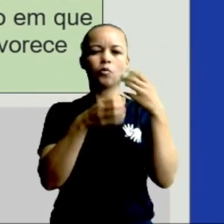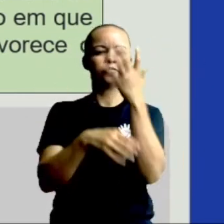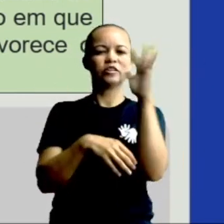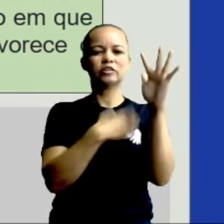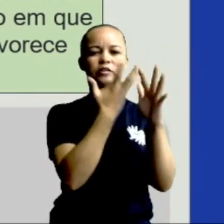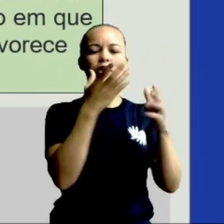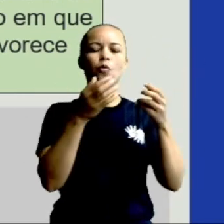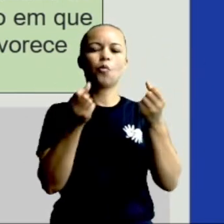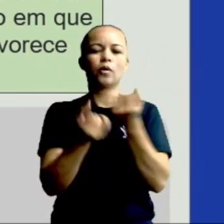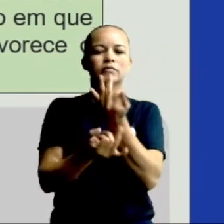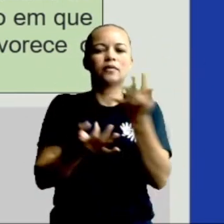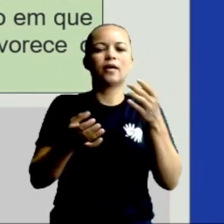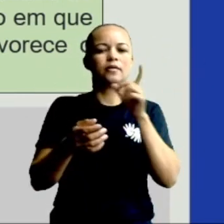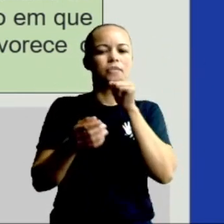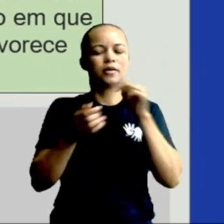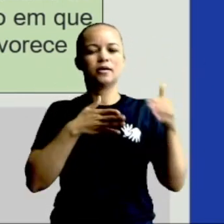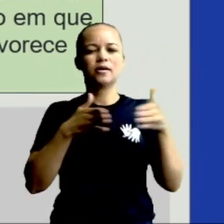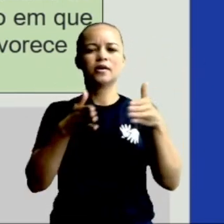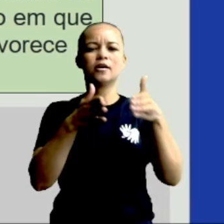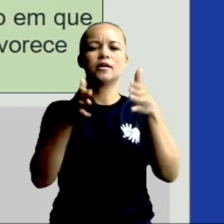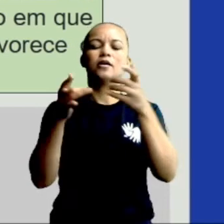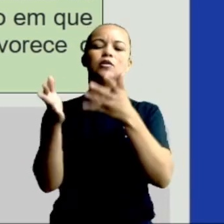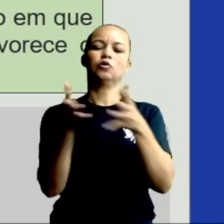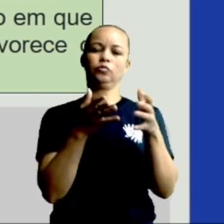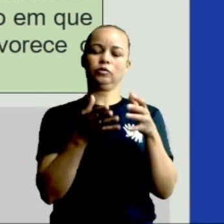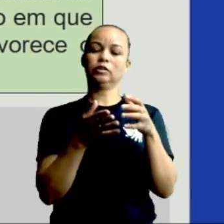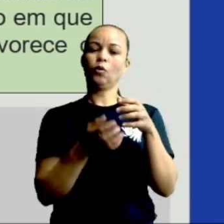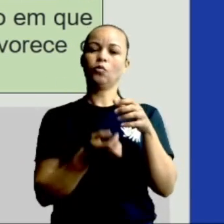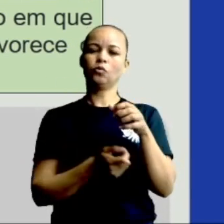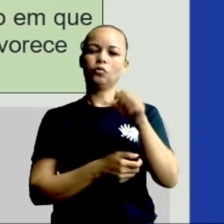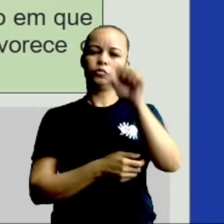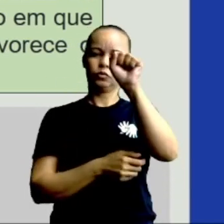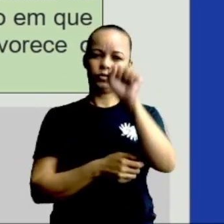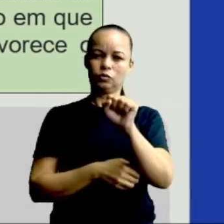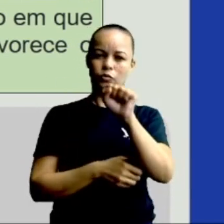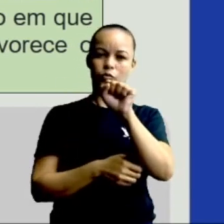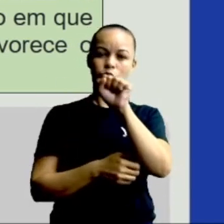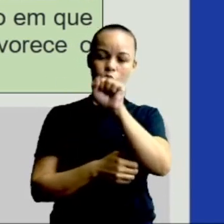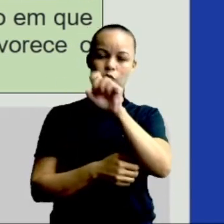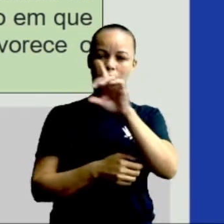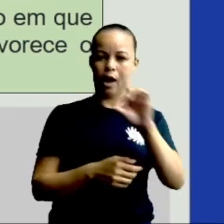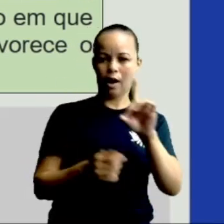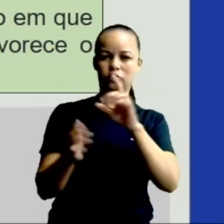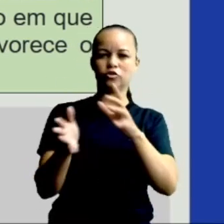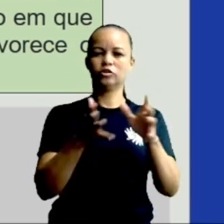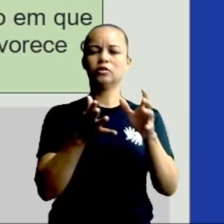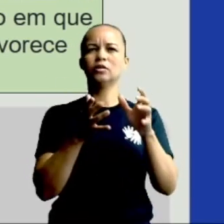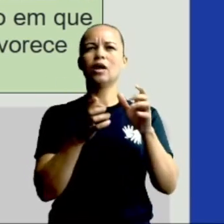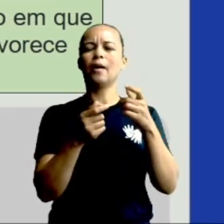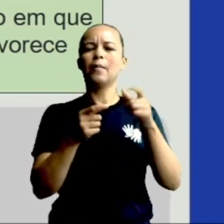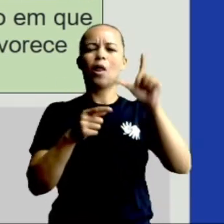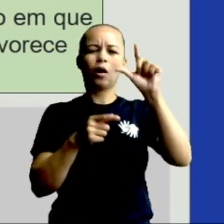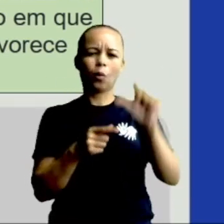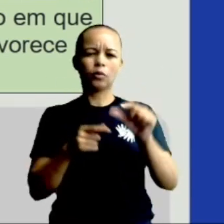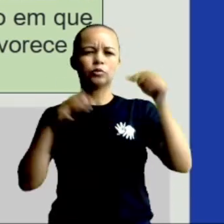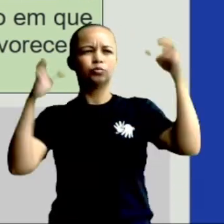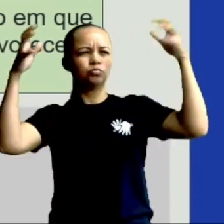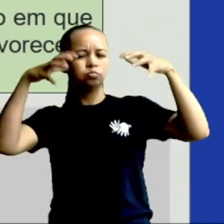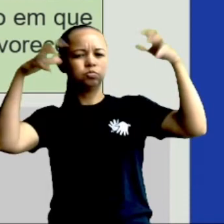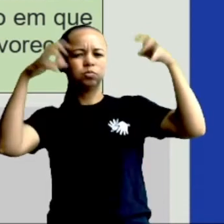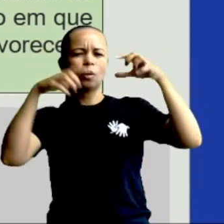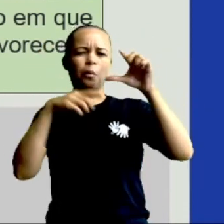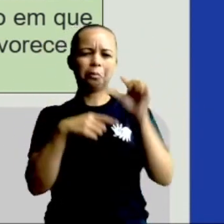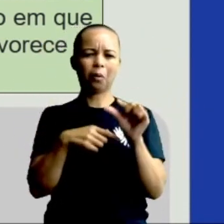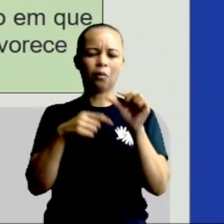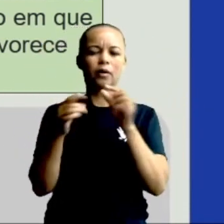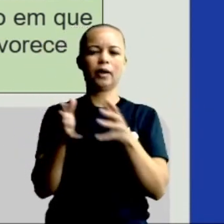Na região centro-oeste e sudeste é o período em que há a menor queda de chuva,